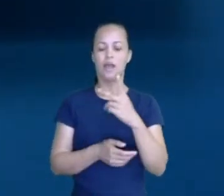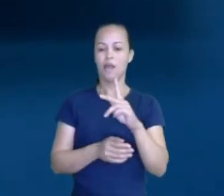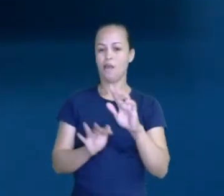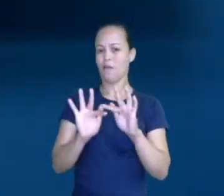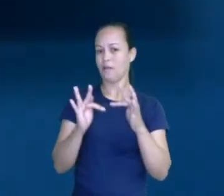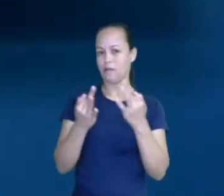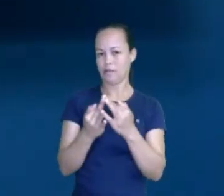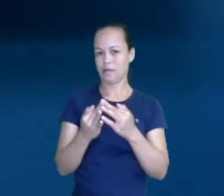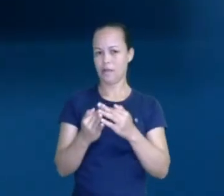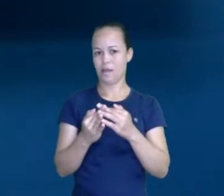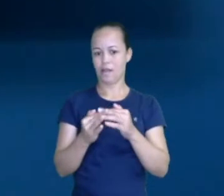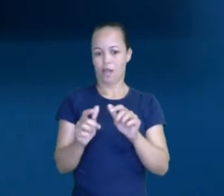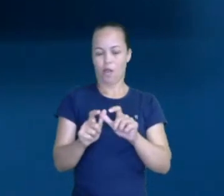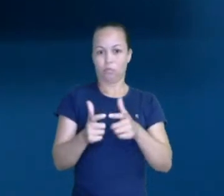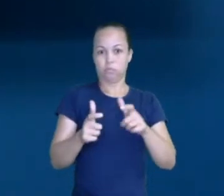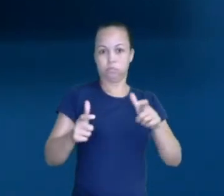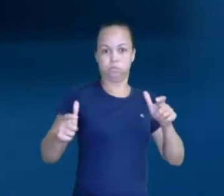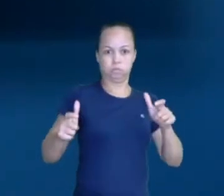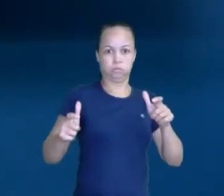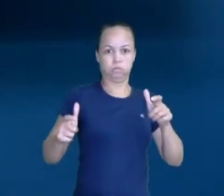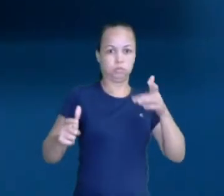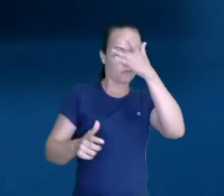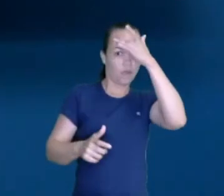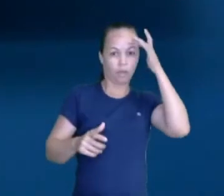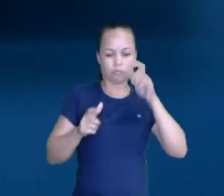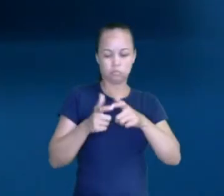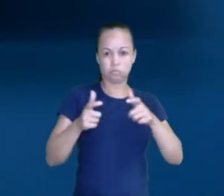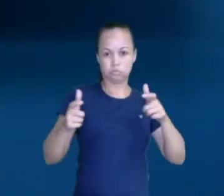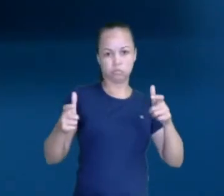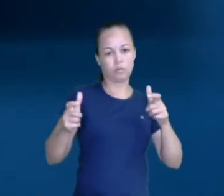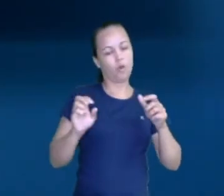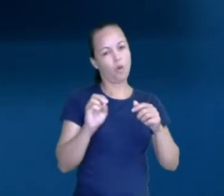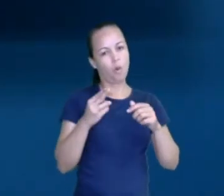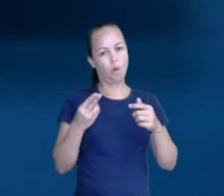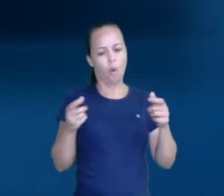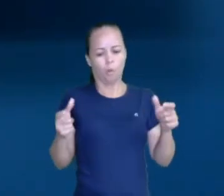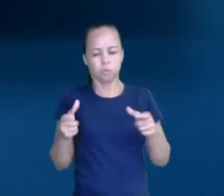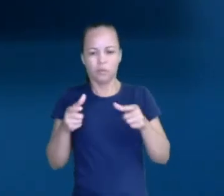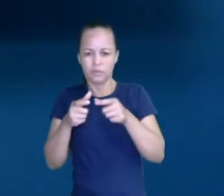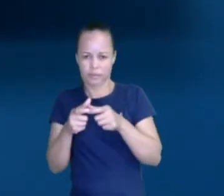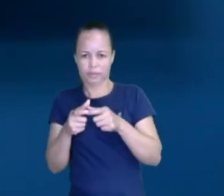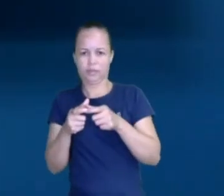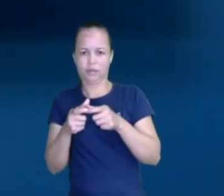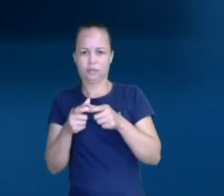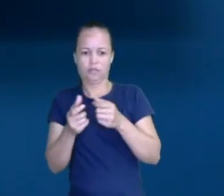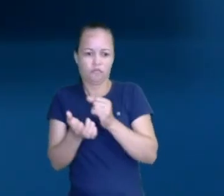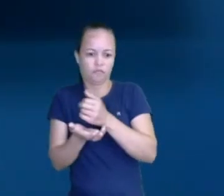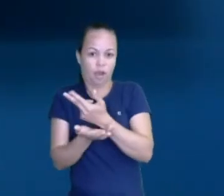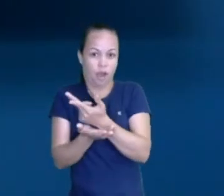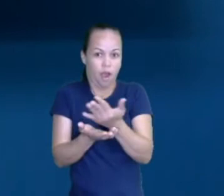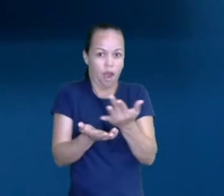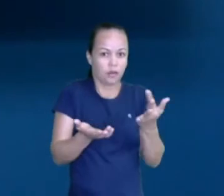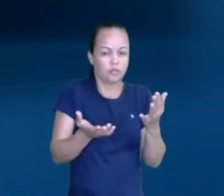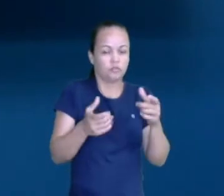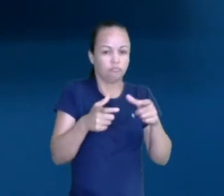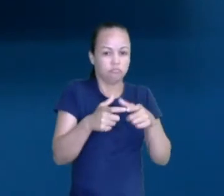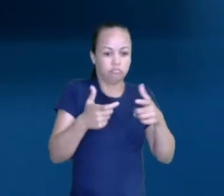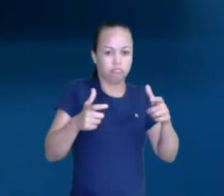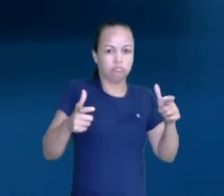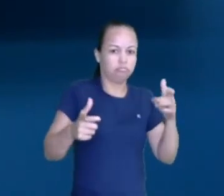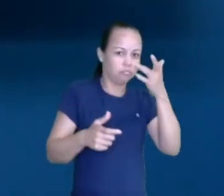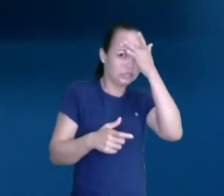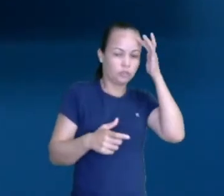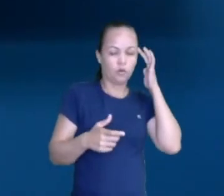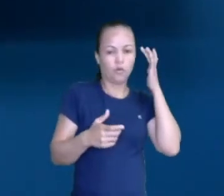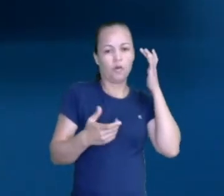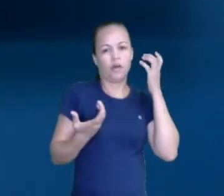grande ou pequena? Ela é numerosa ou tem poucas pessoas? Mora só você, seu